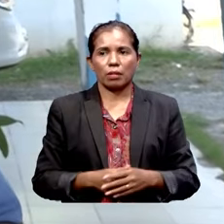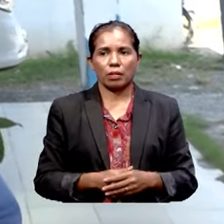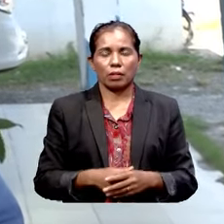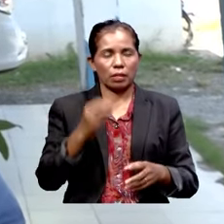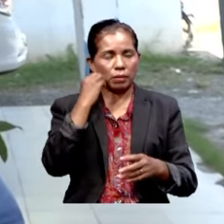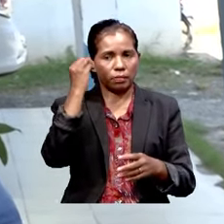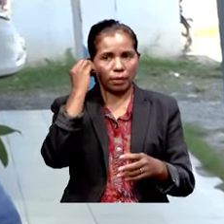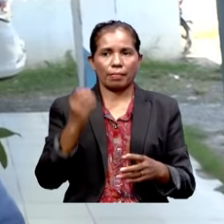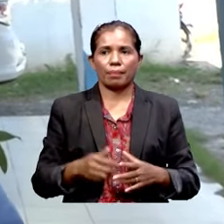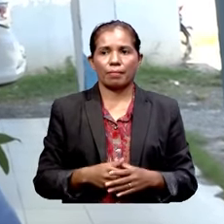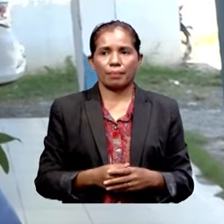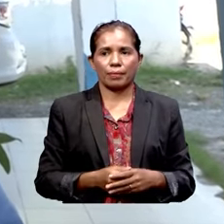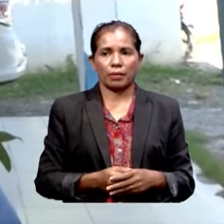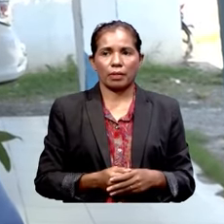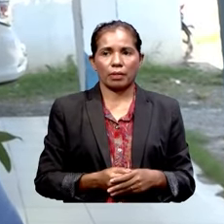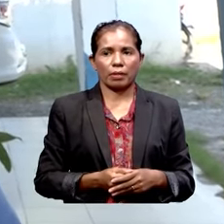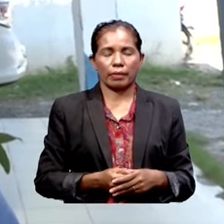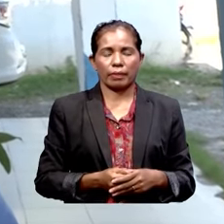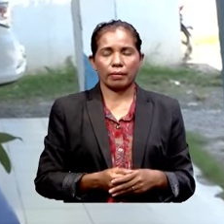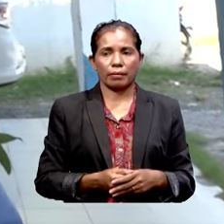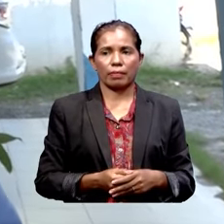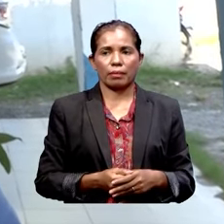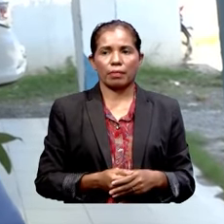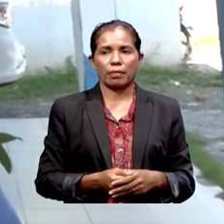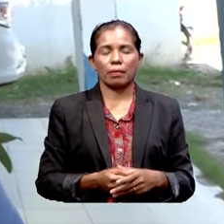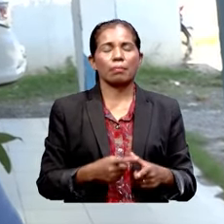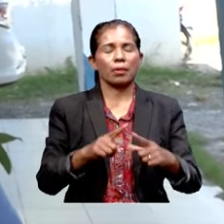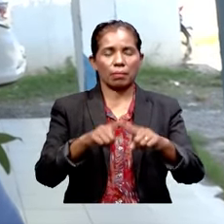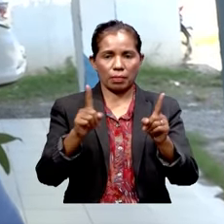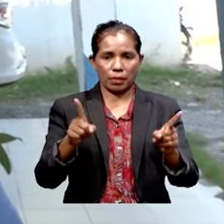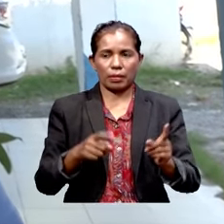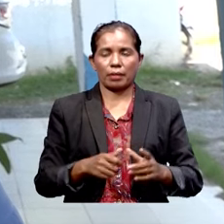Residência. Tobe suspeito na residência. Mas bem como